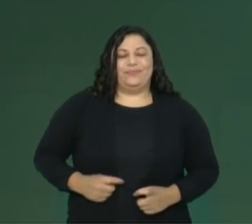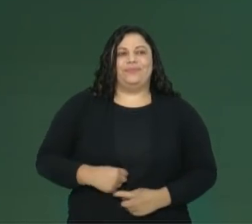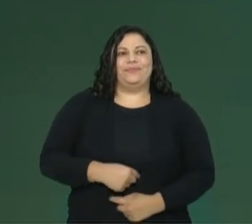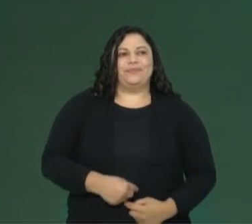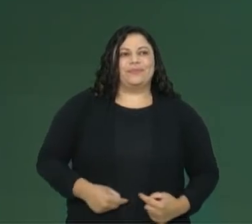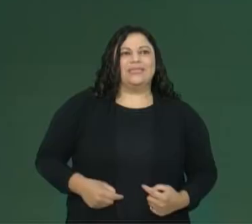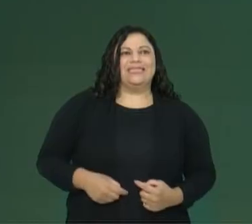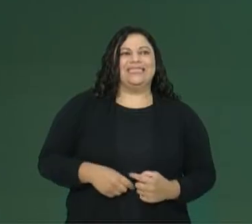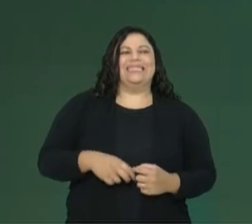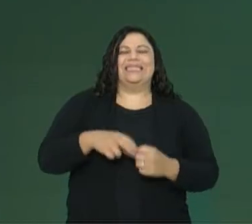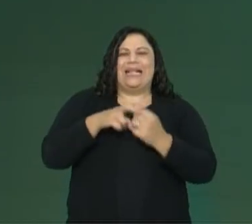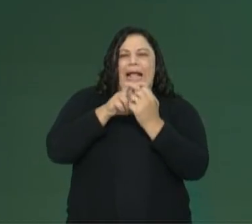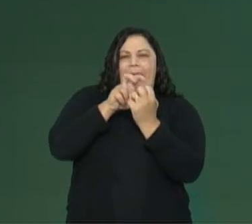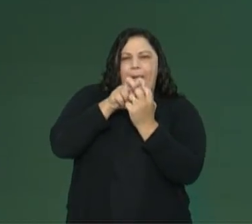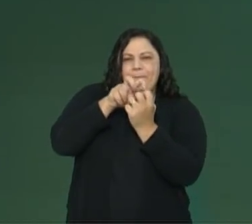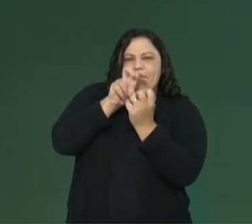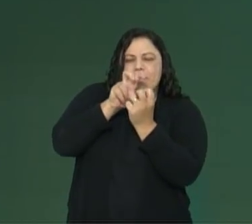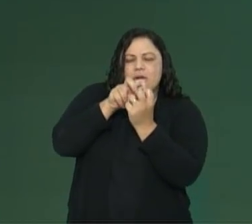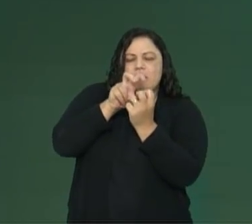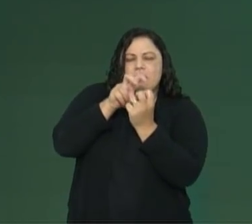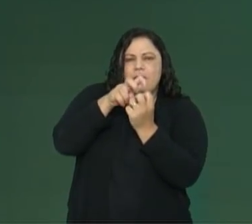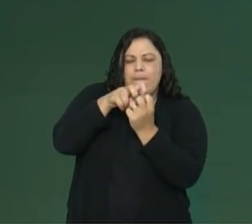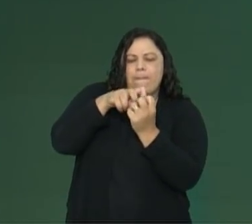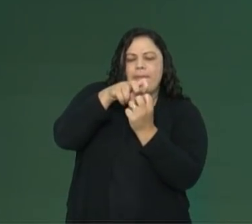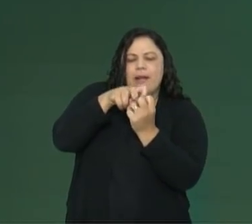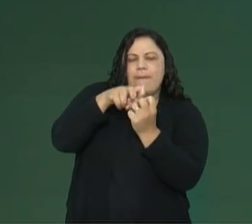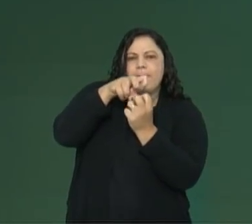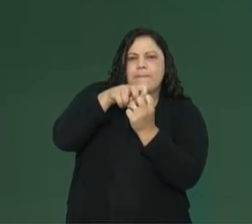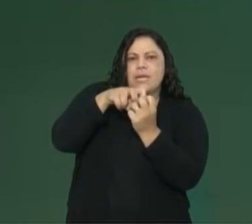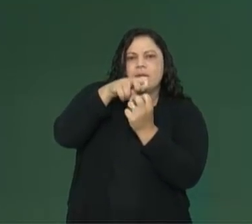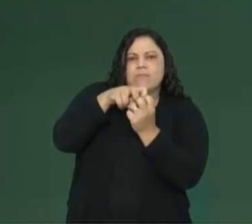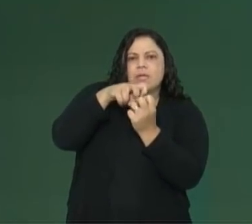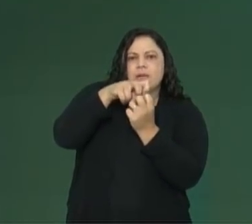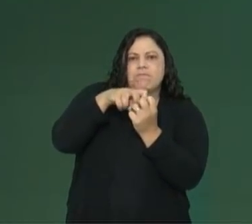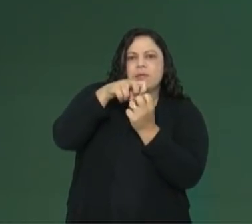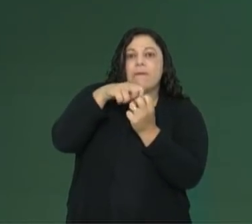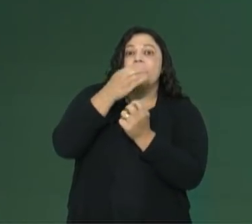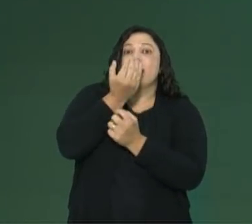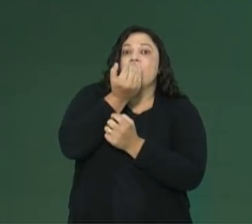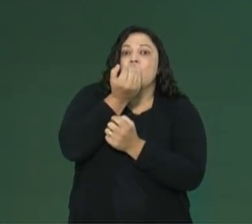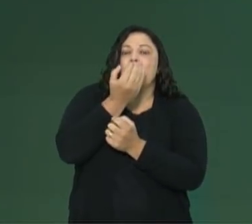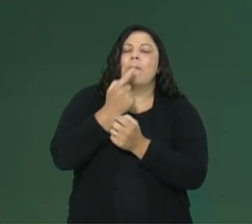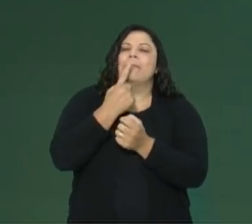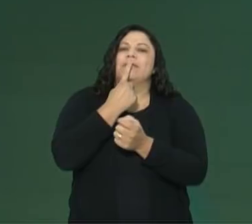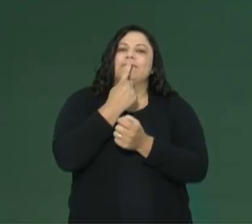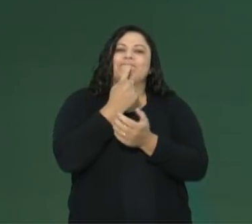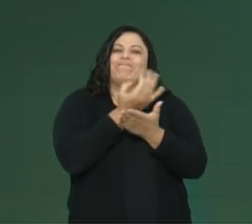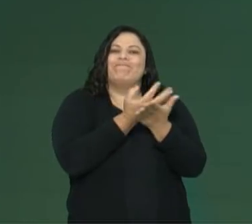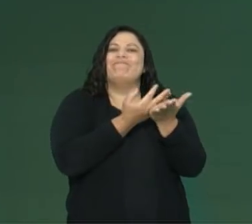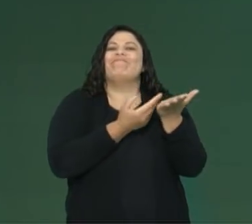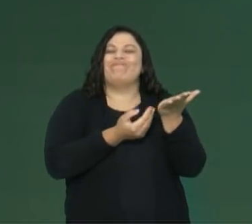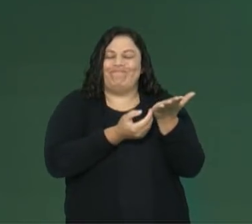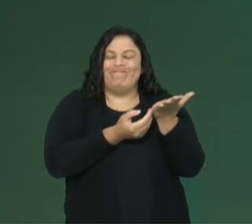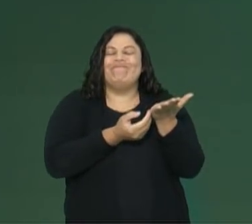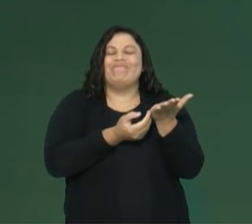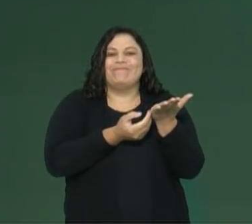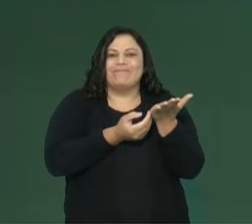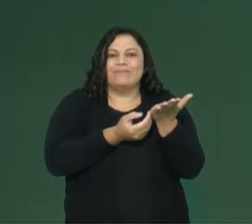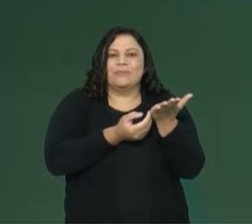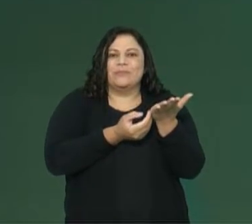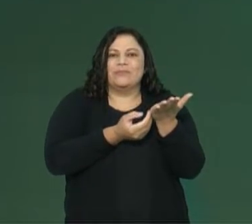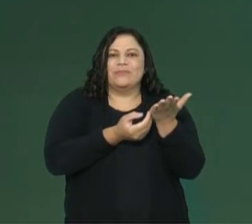elas vão raspar a parede do intestino e vão se alimentar de sangue. O que vai fazer com que a pessoa tenha baixa taxa de